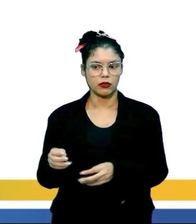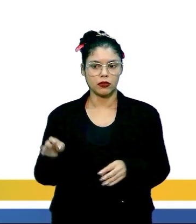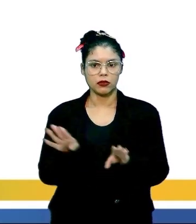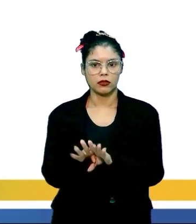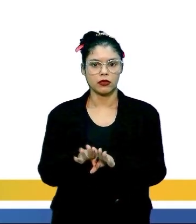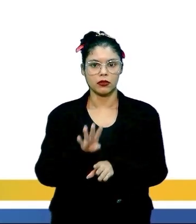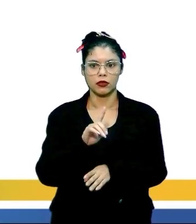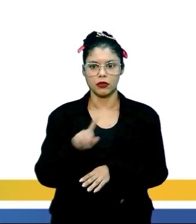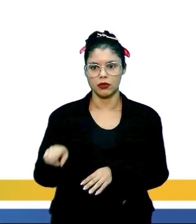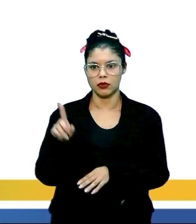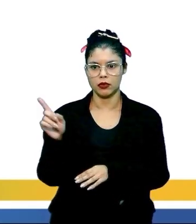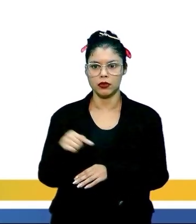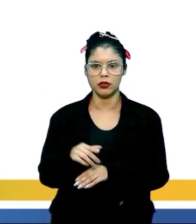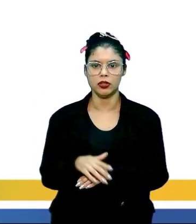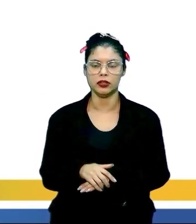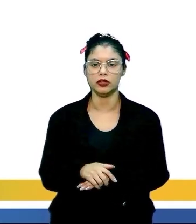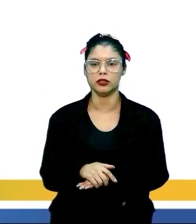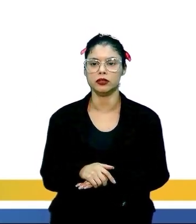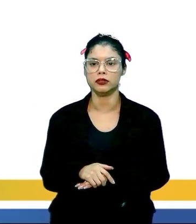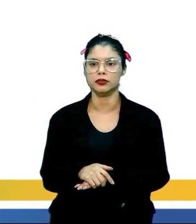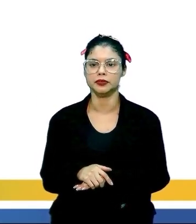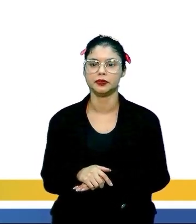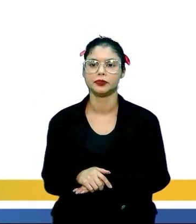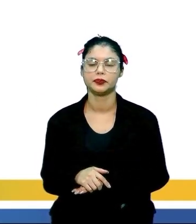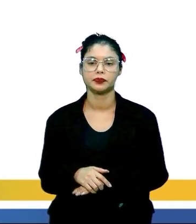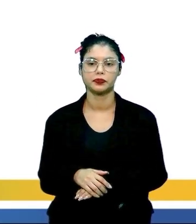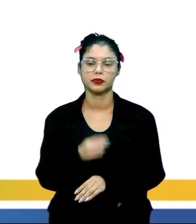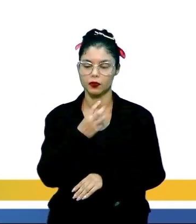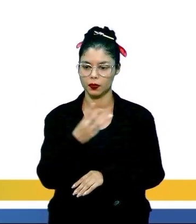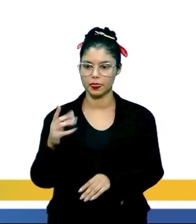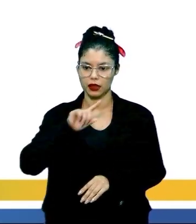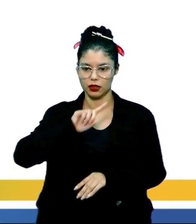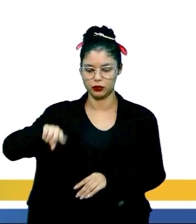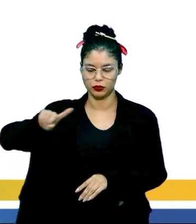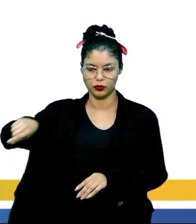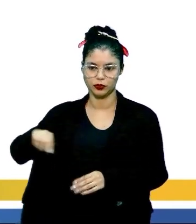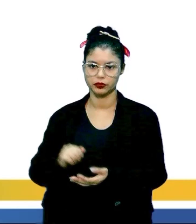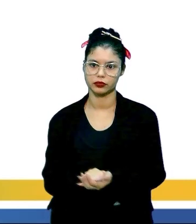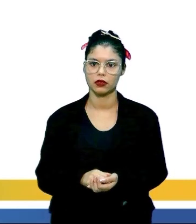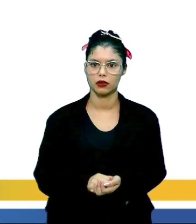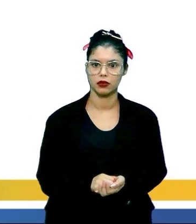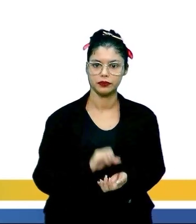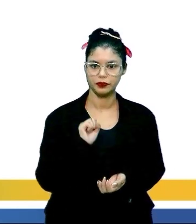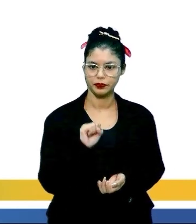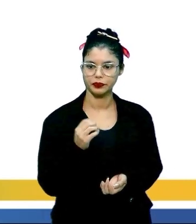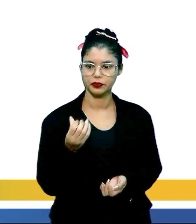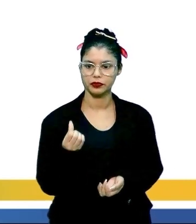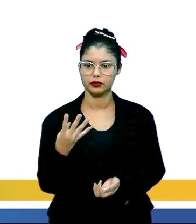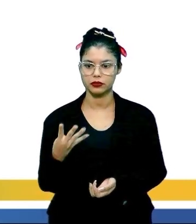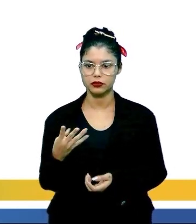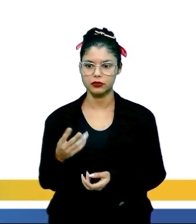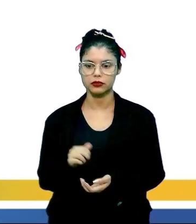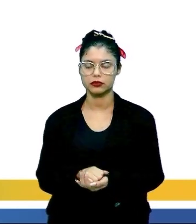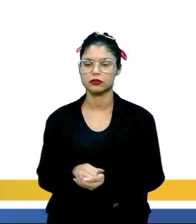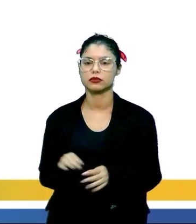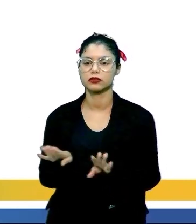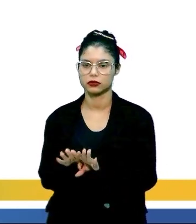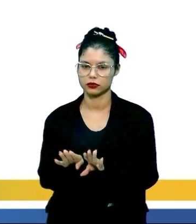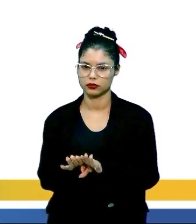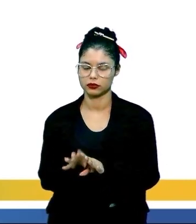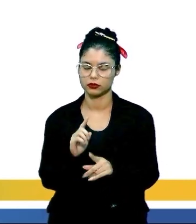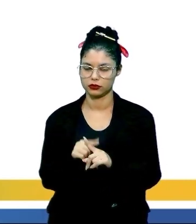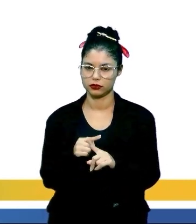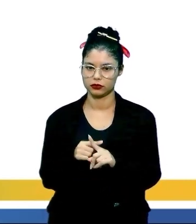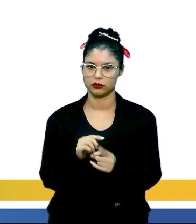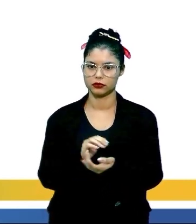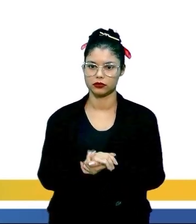consigo cortar aquele 8.000 com 64.000. Então fica só 8 e 64. Multiplicando